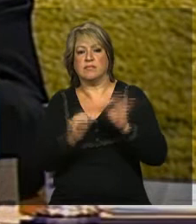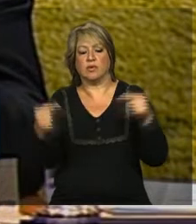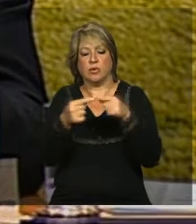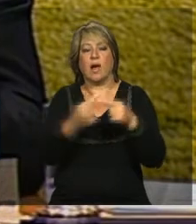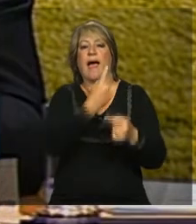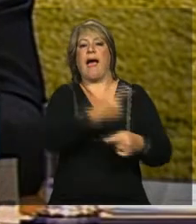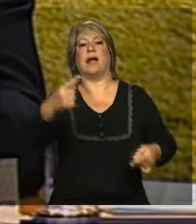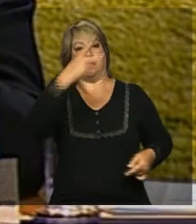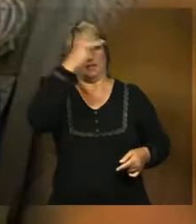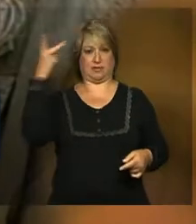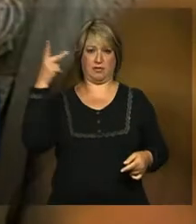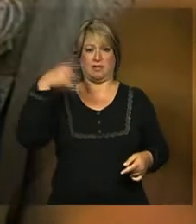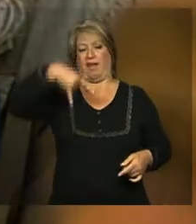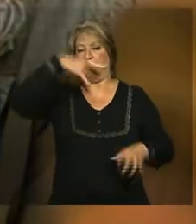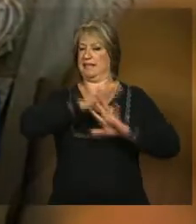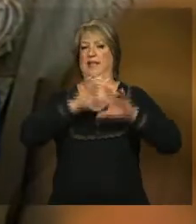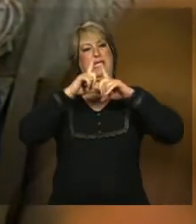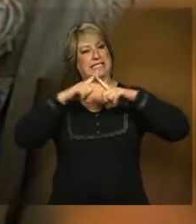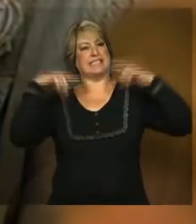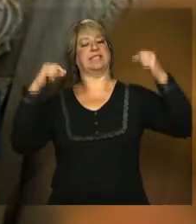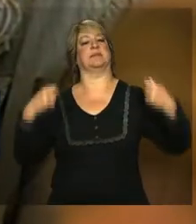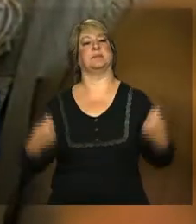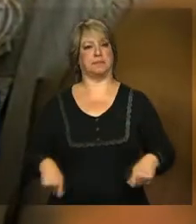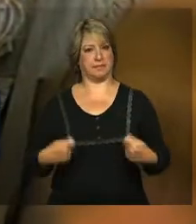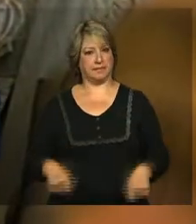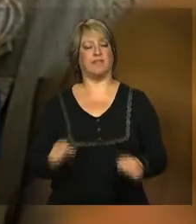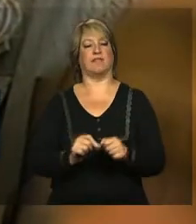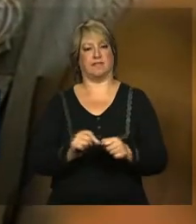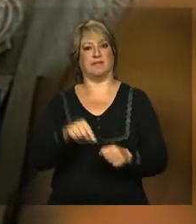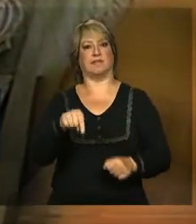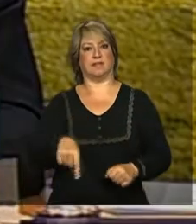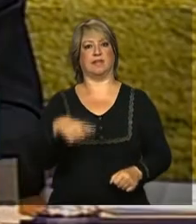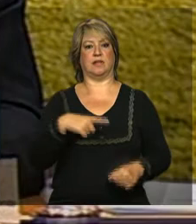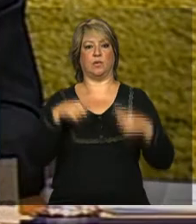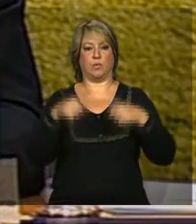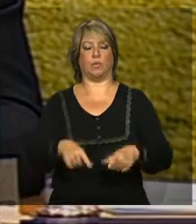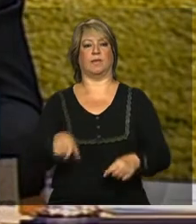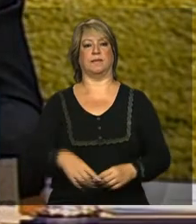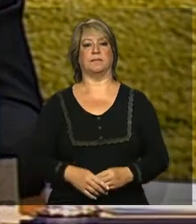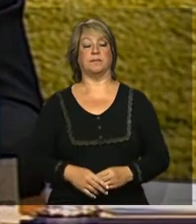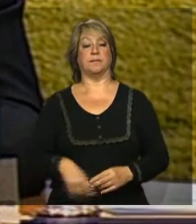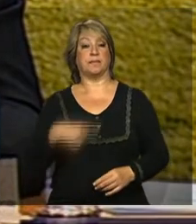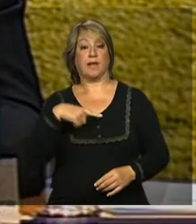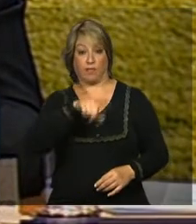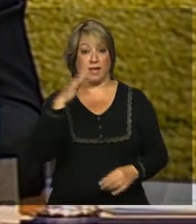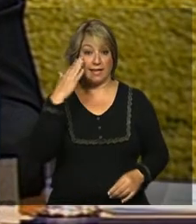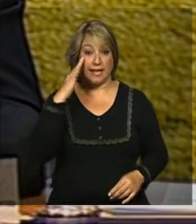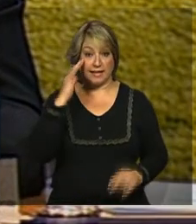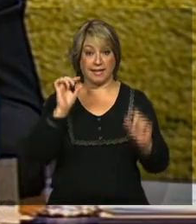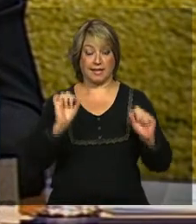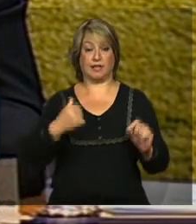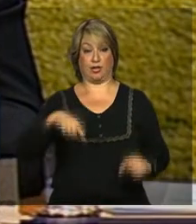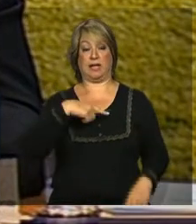cá a pessoa qual que é a melhor prótese reajustar aquela pessoa efeito deste laboratório Regional de prótese dentária vocês terem ideia